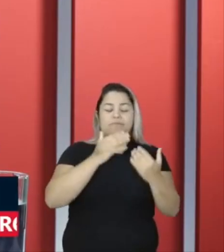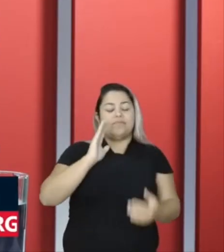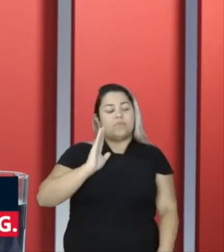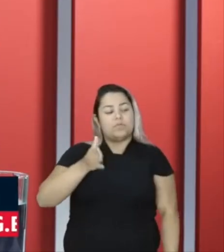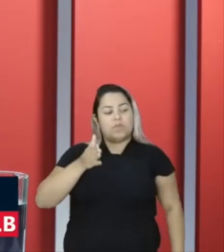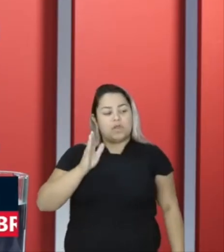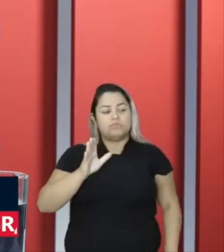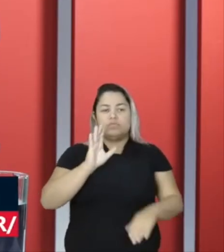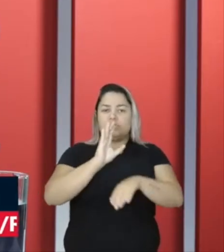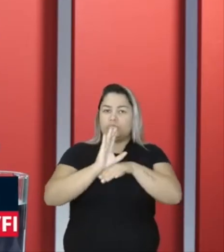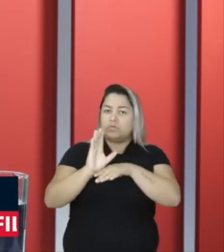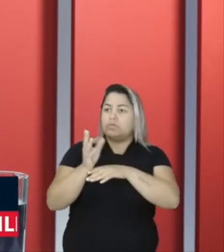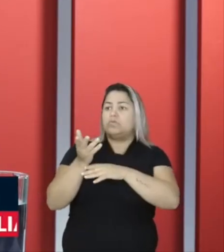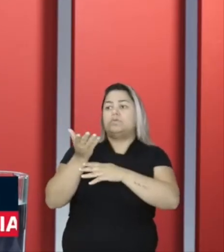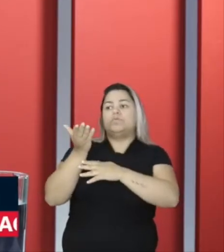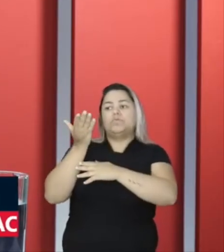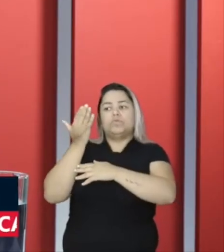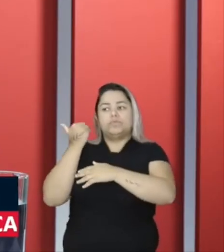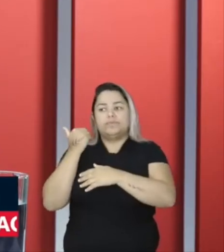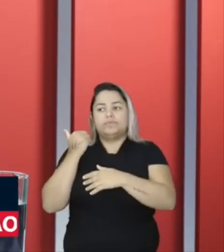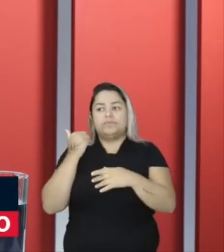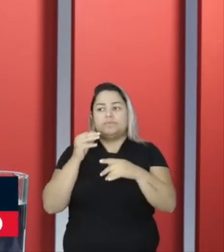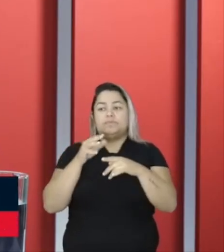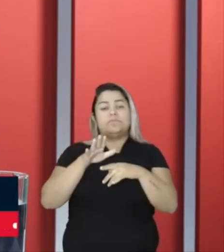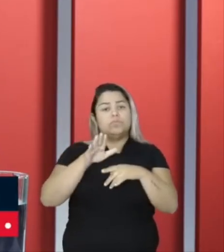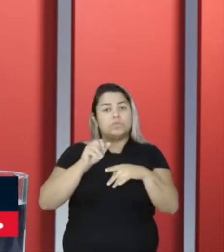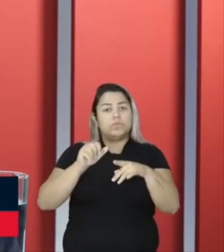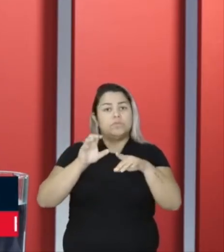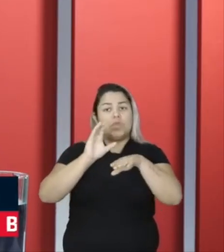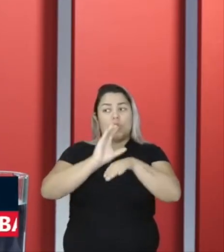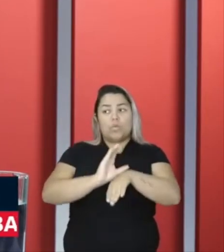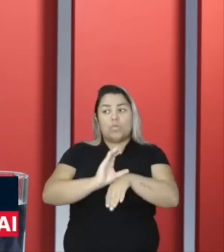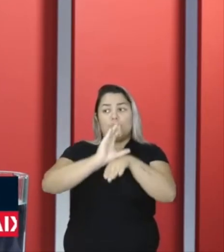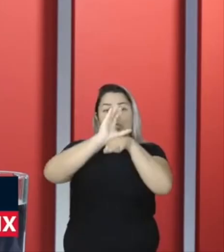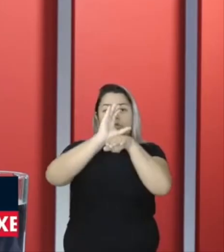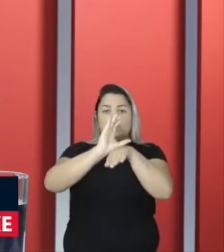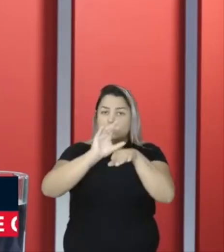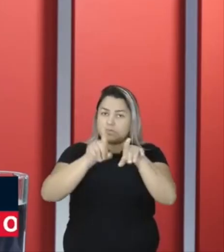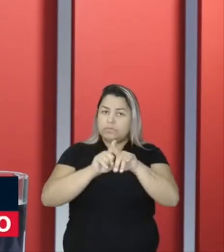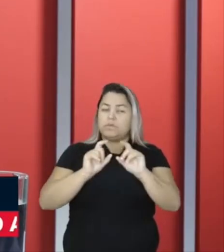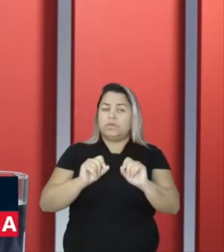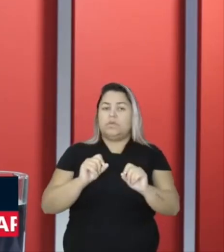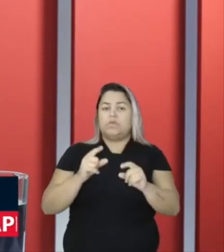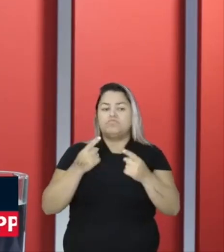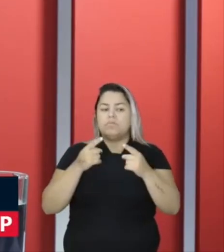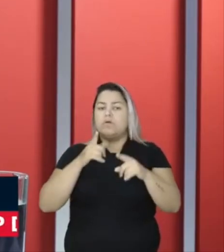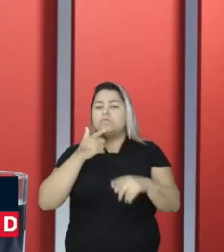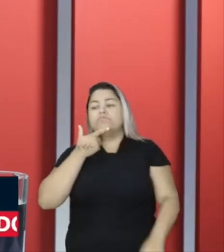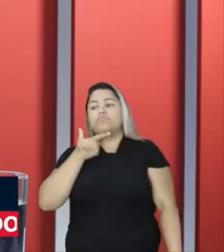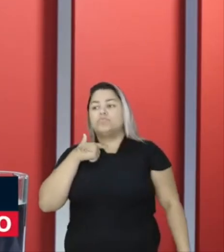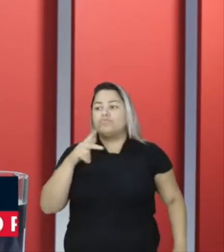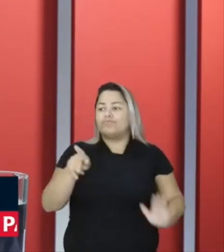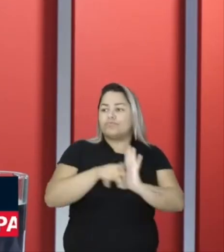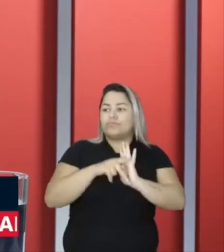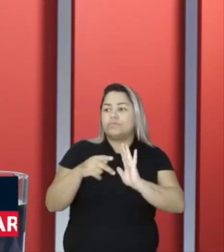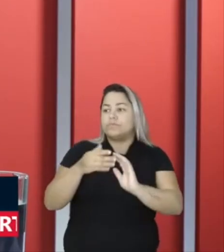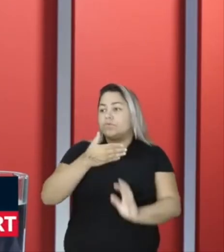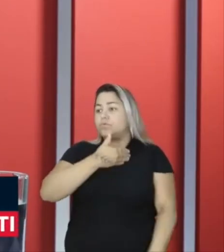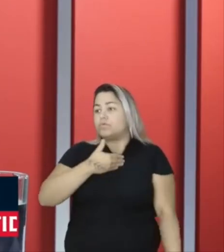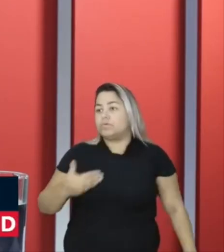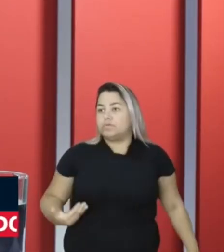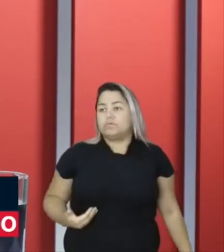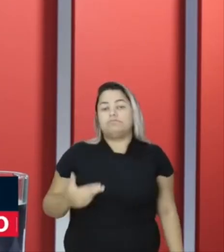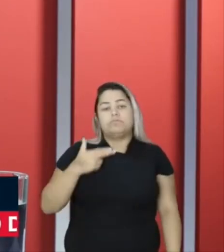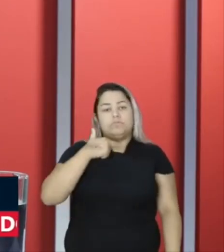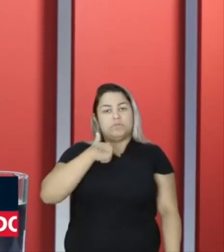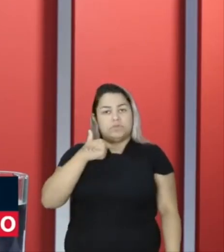governo anterior, né, convocadas por conselhos contra a vontade do próprio governo, nós não pudemos criar